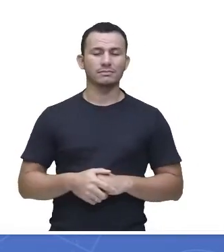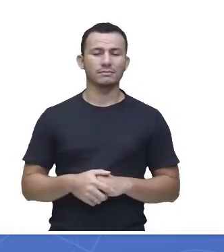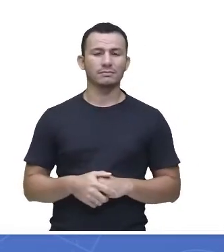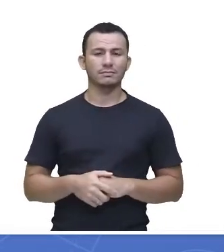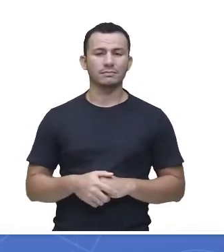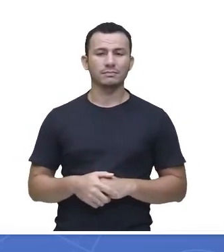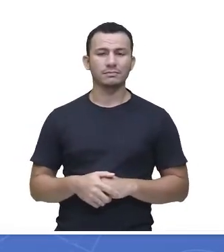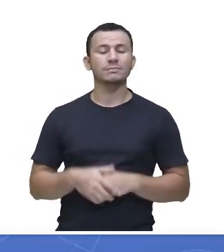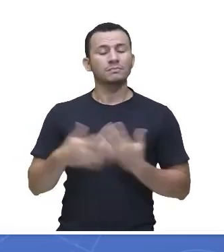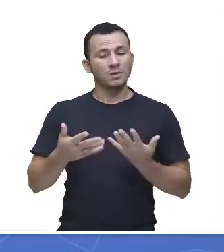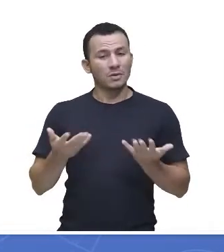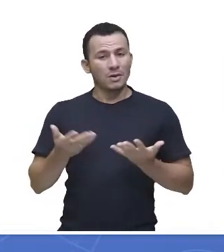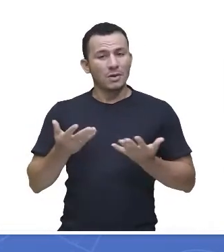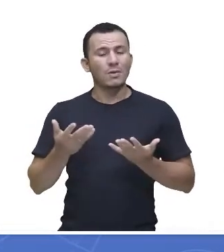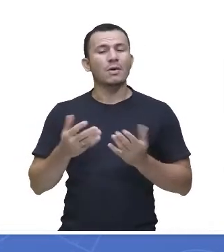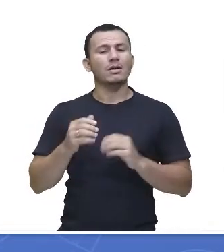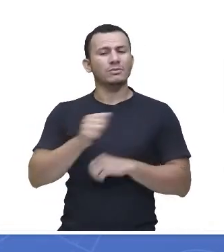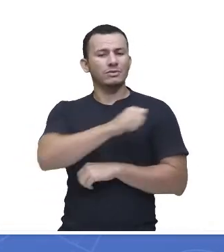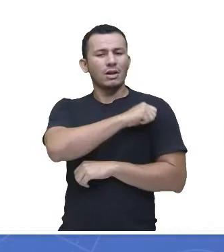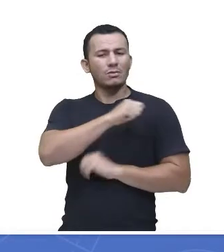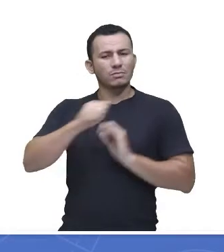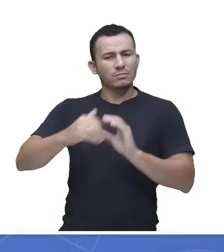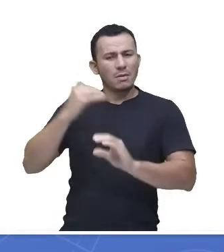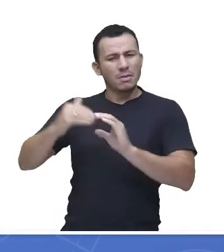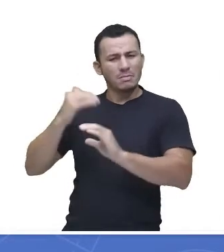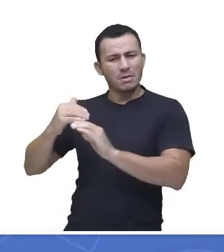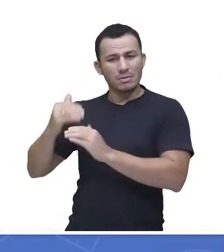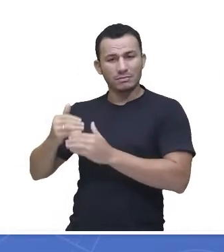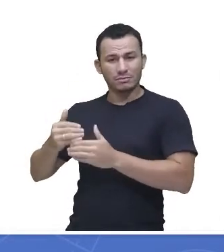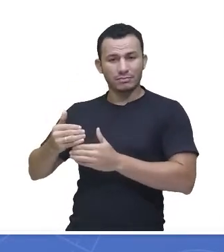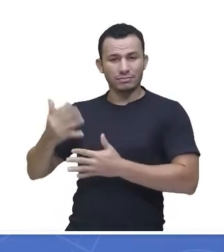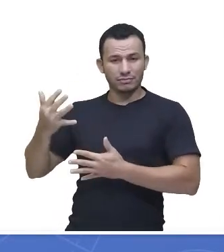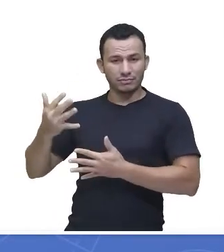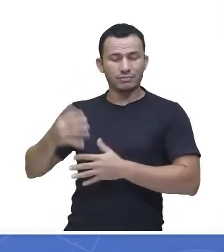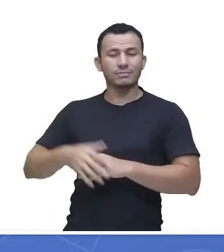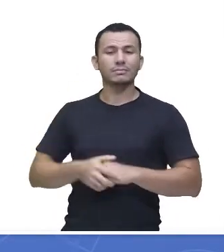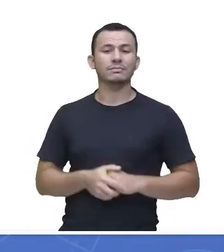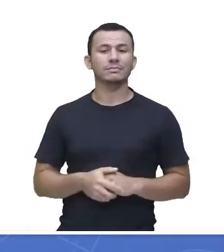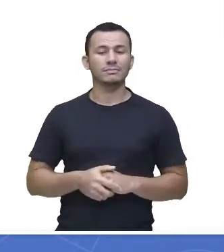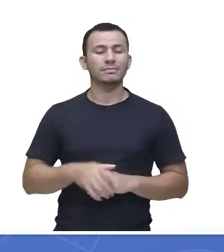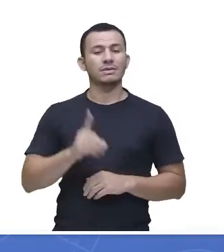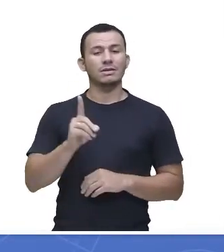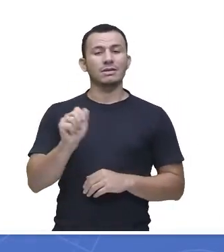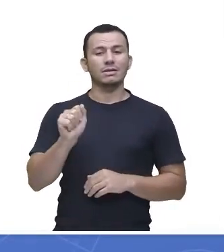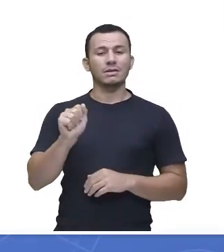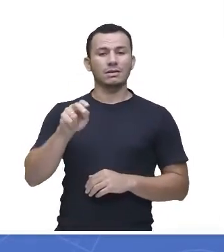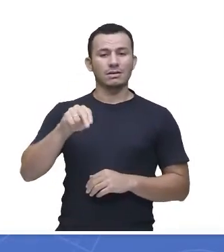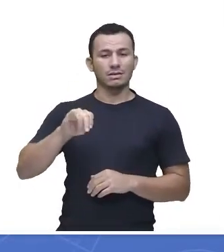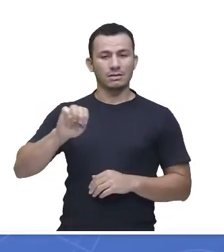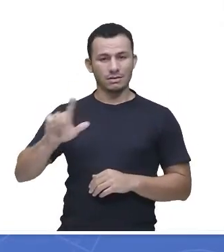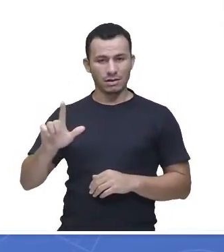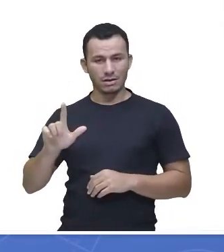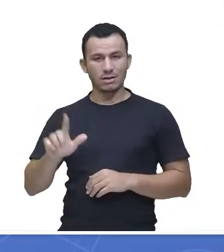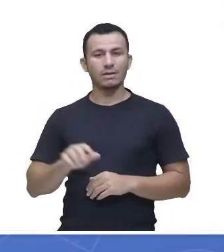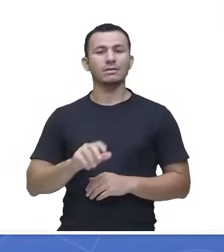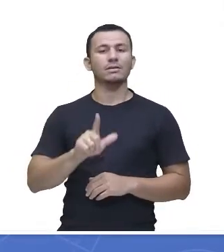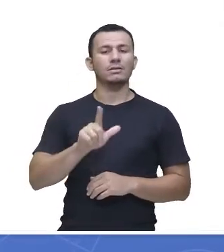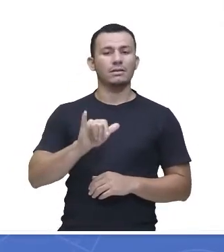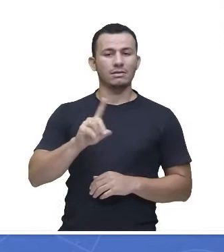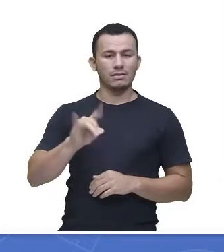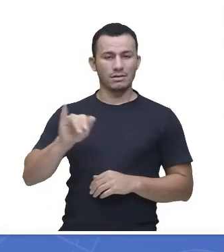então a participação dos nossos queridos. Os nossos queridos estão participando aí, o Daniel,